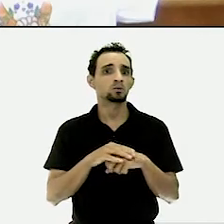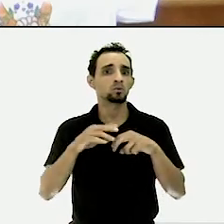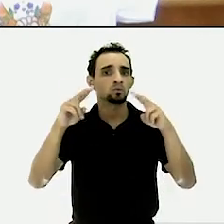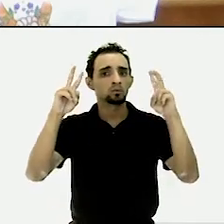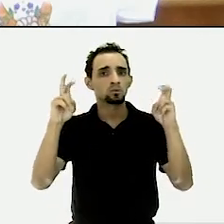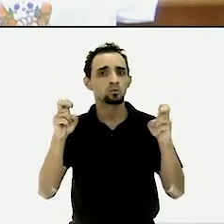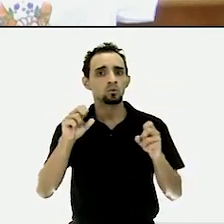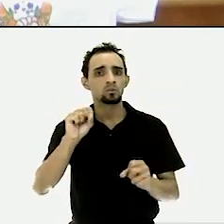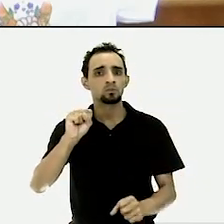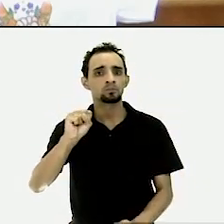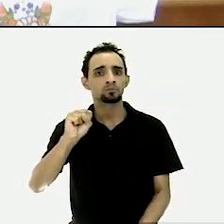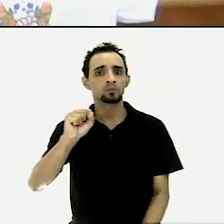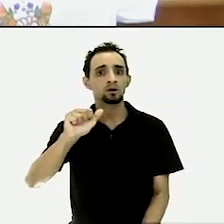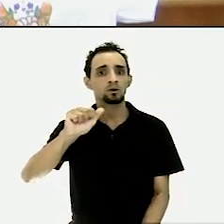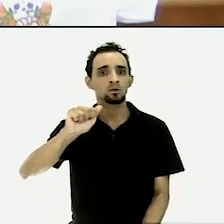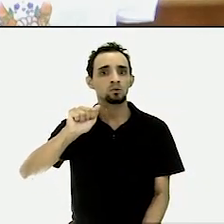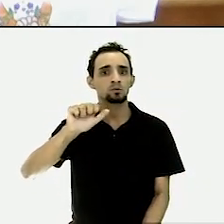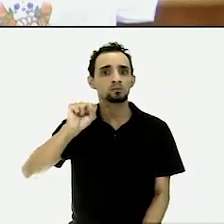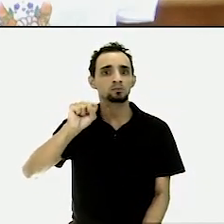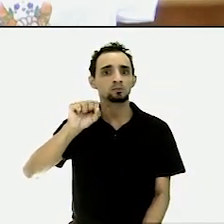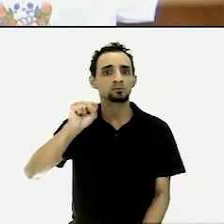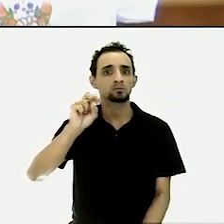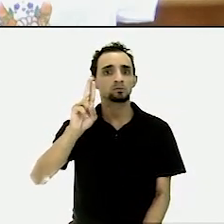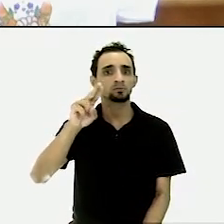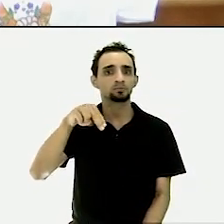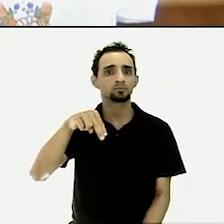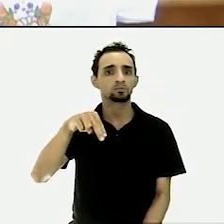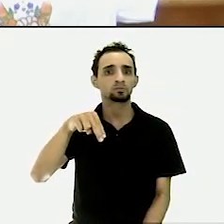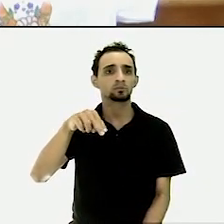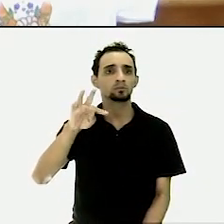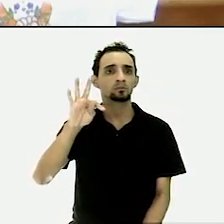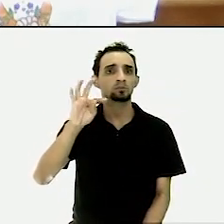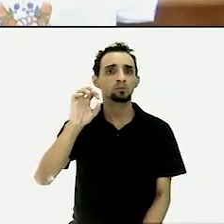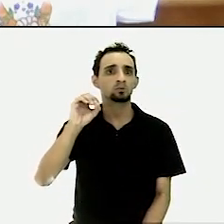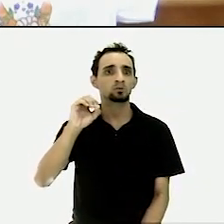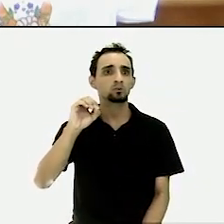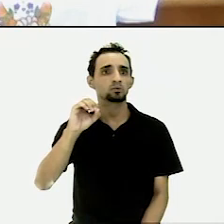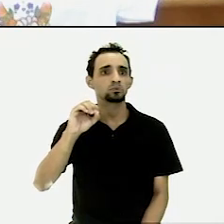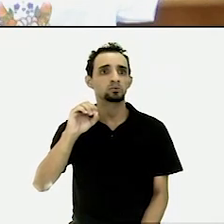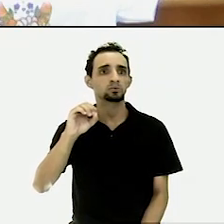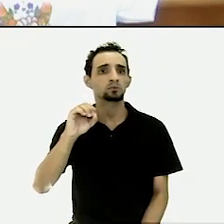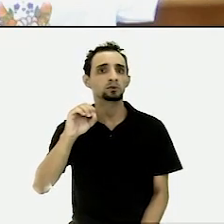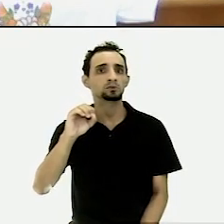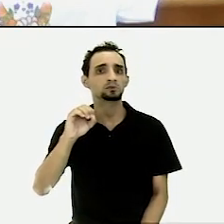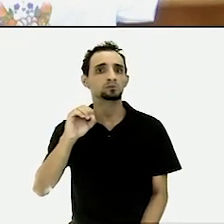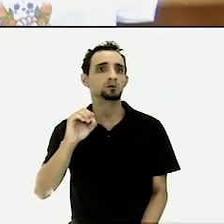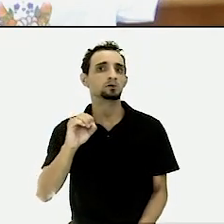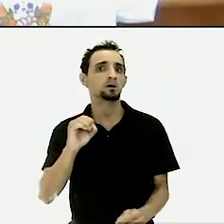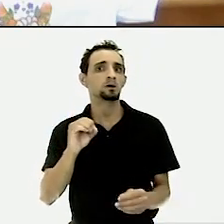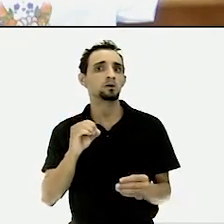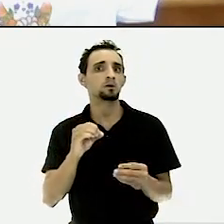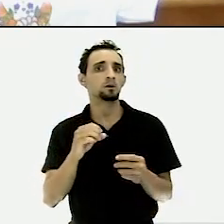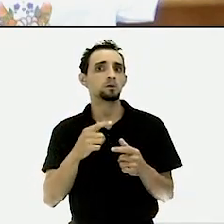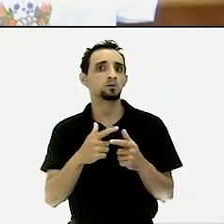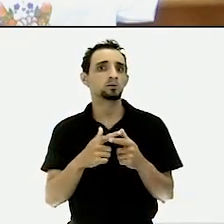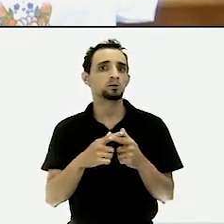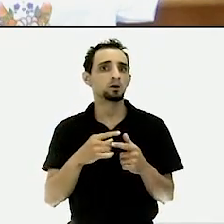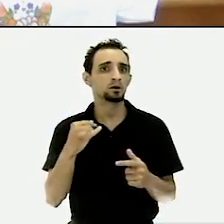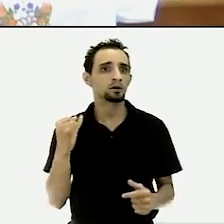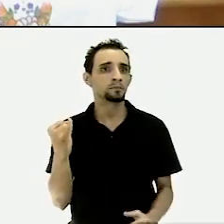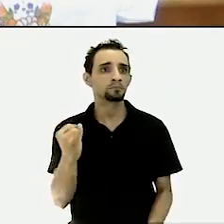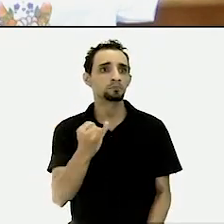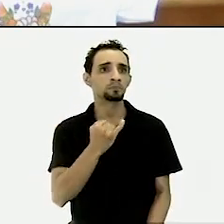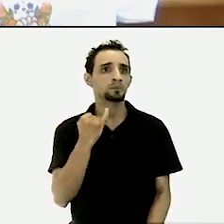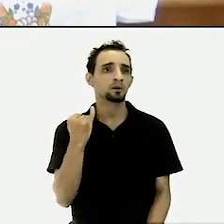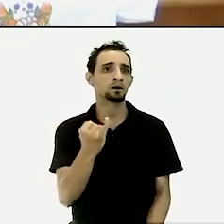têm que ter um tamanho padrão para entrada e saída de ambulâncias, que é de evacuação, não é isso, vereador Breve? Ele trabalhava no setor de